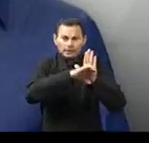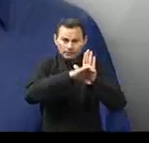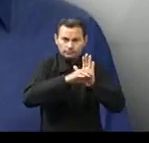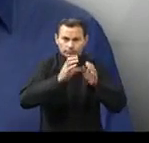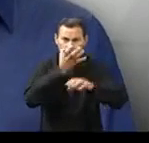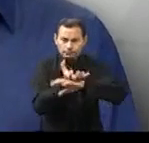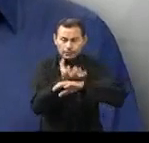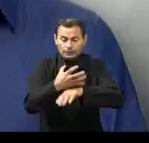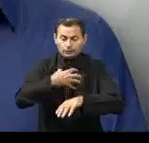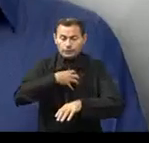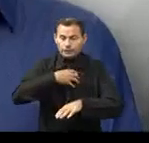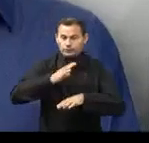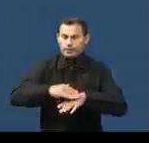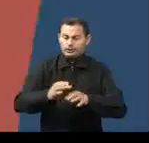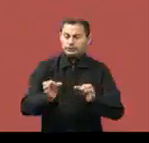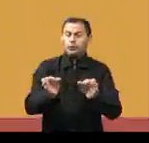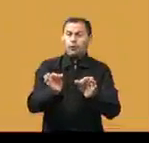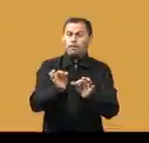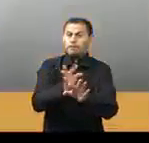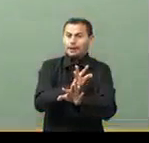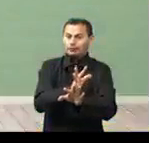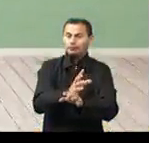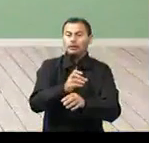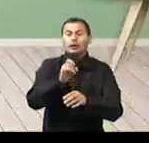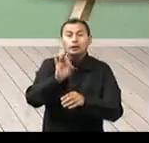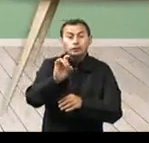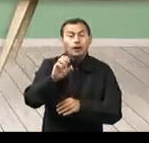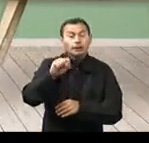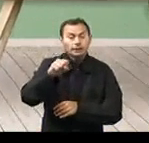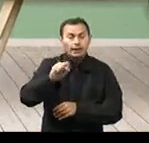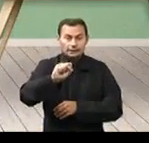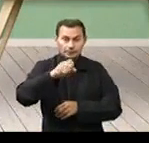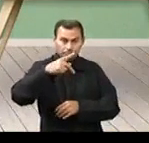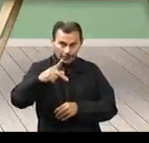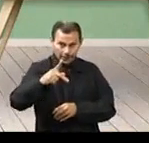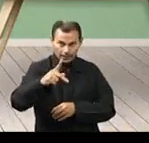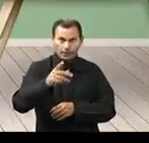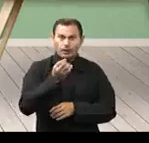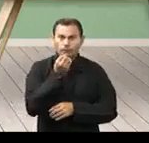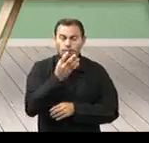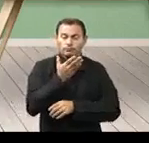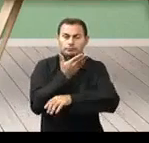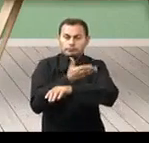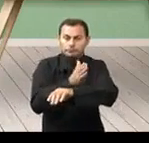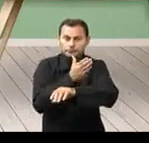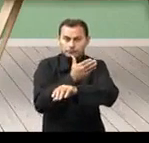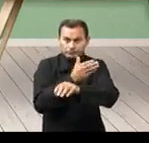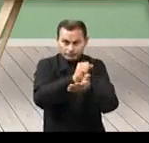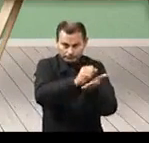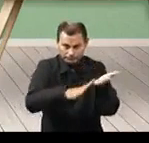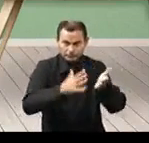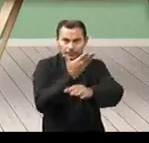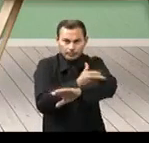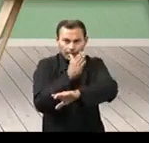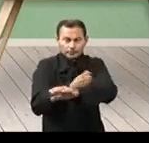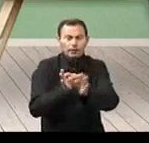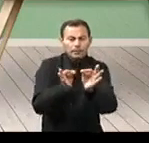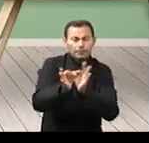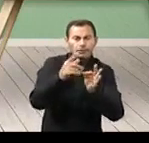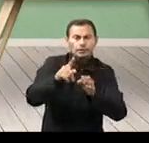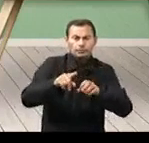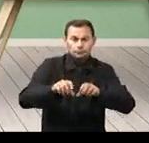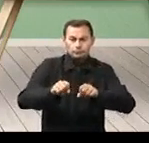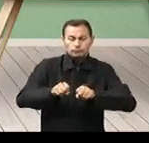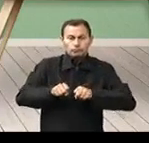disciplina de forma mais completa. Só assim as SPs que servem de exercícios práticos que te preparam para o mercado